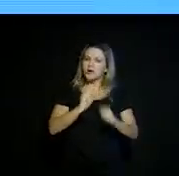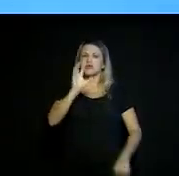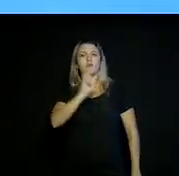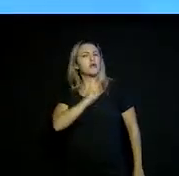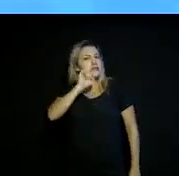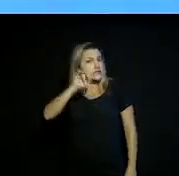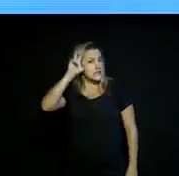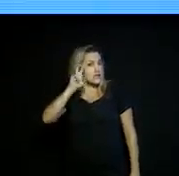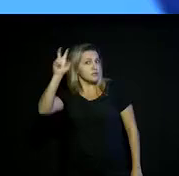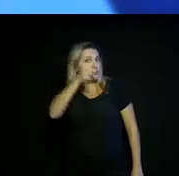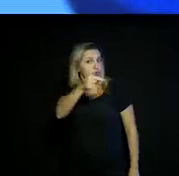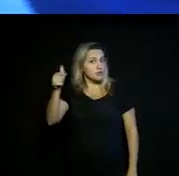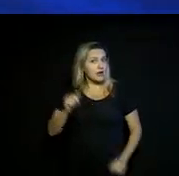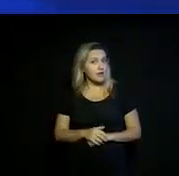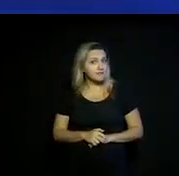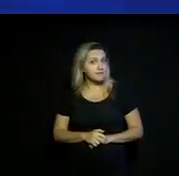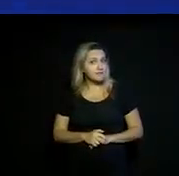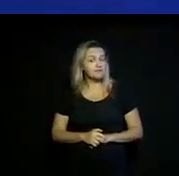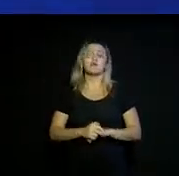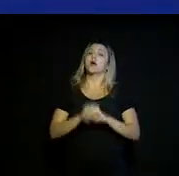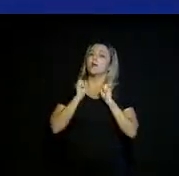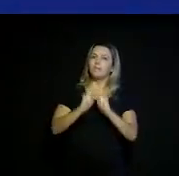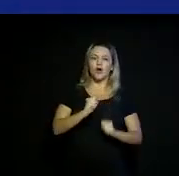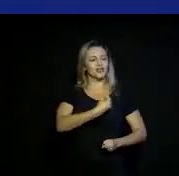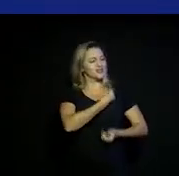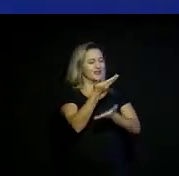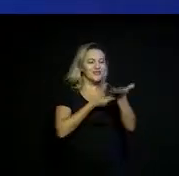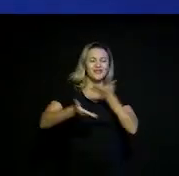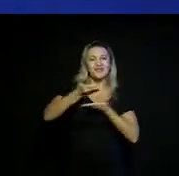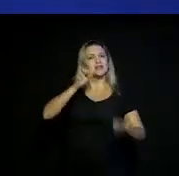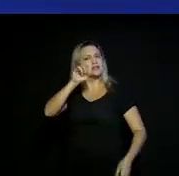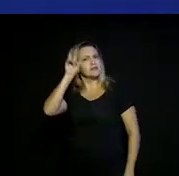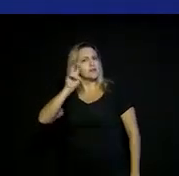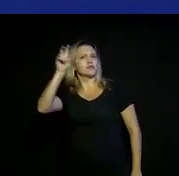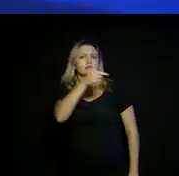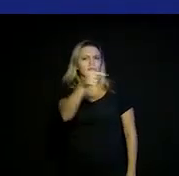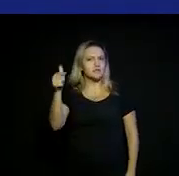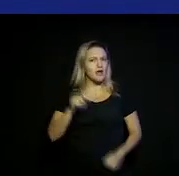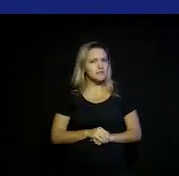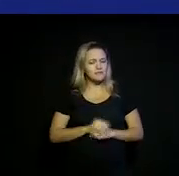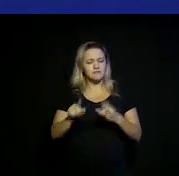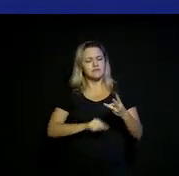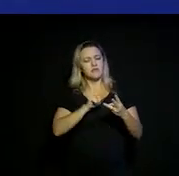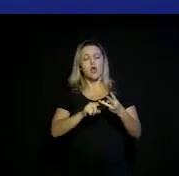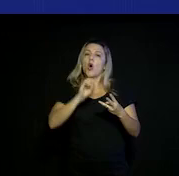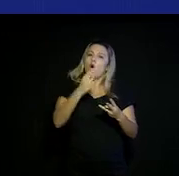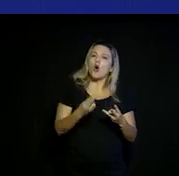sabedoria? Será que é possível conviver sem sabedoria? Ou será que é possível